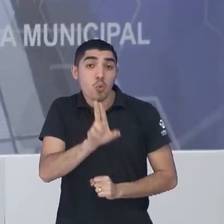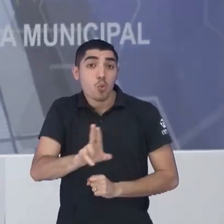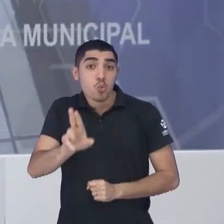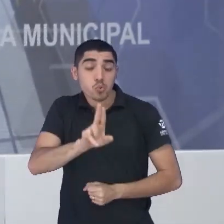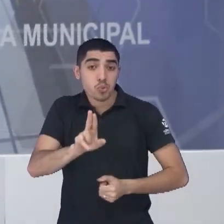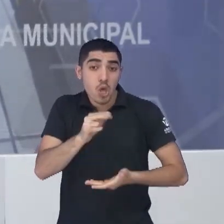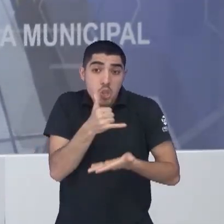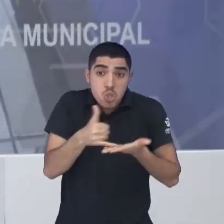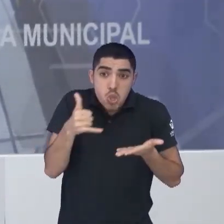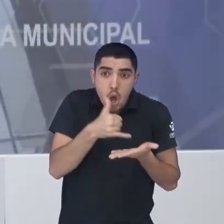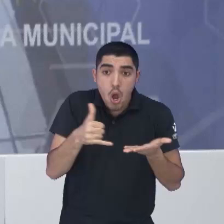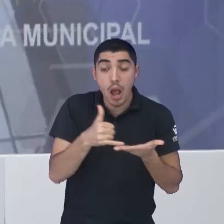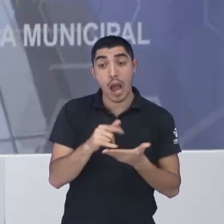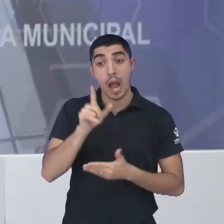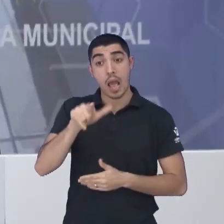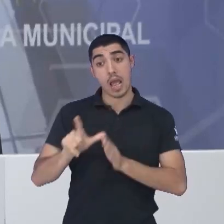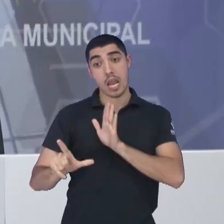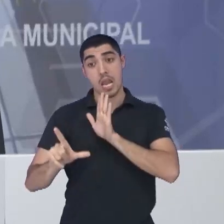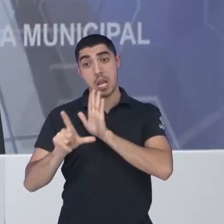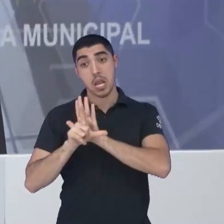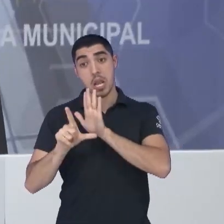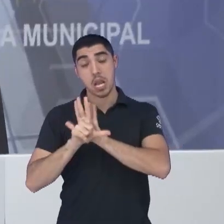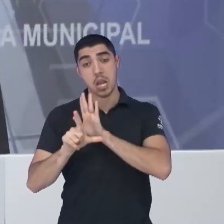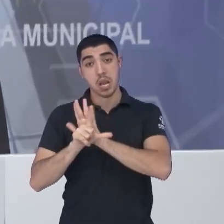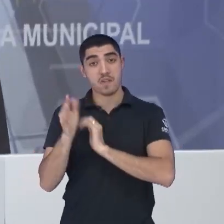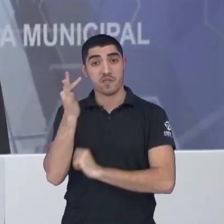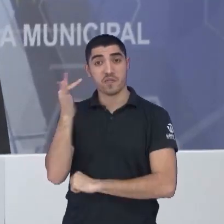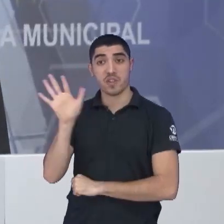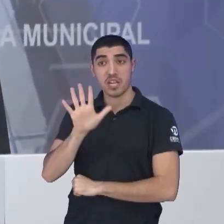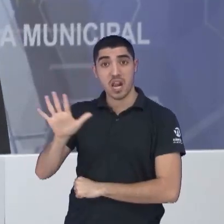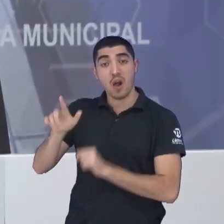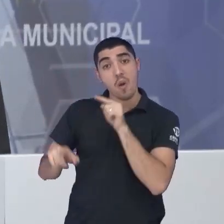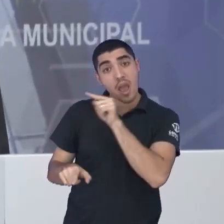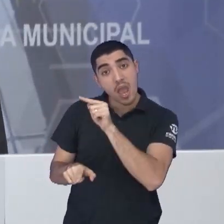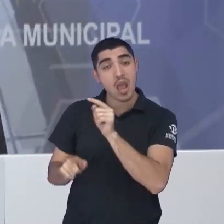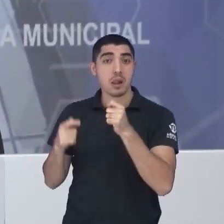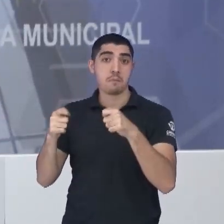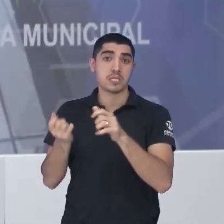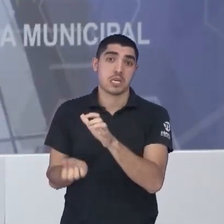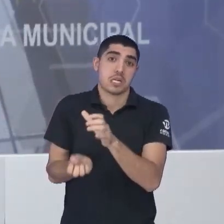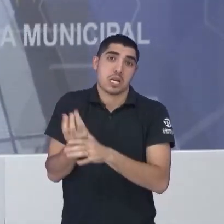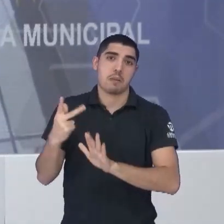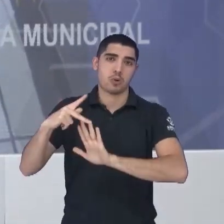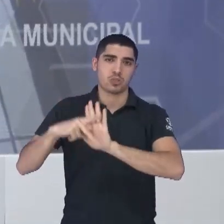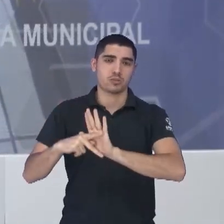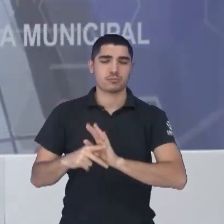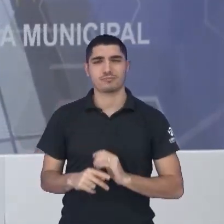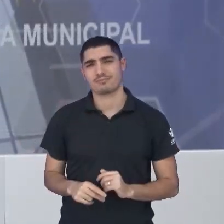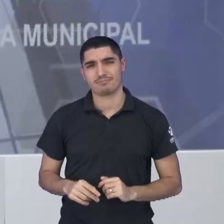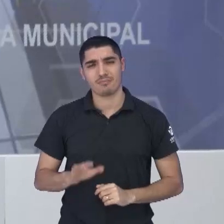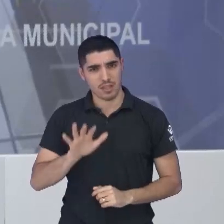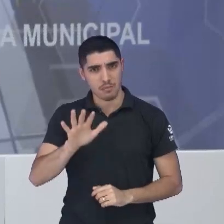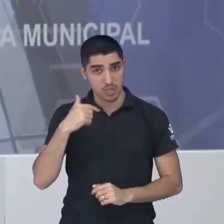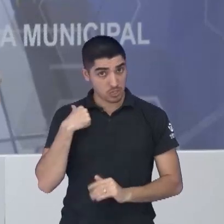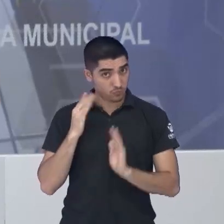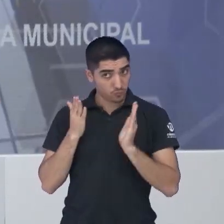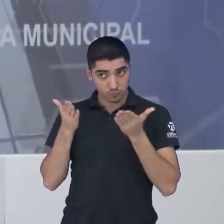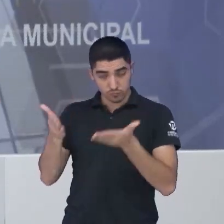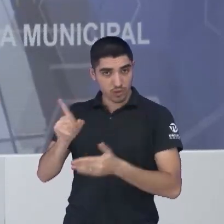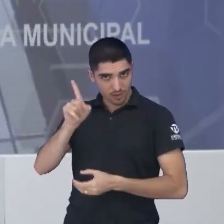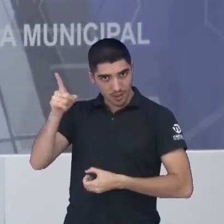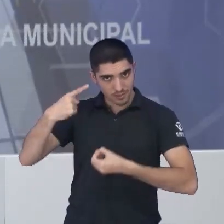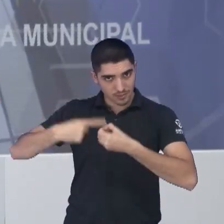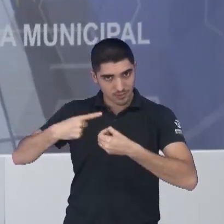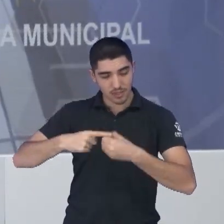a legislação federal que deveria abarcar esse tipo de projeto. Mas o que ocorre? Eu estive em Balneário Camboriú com